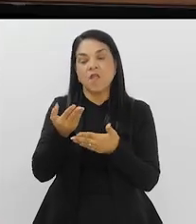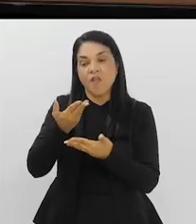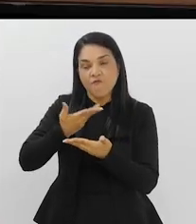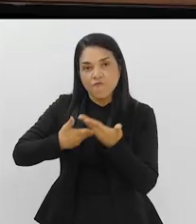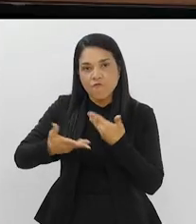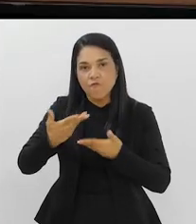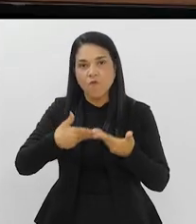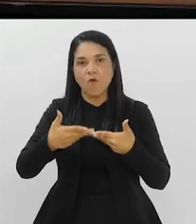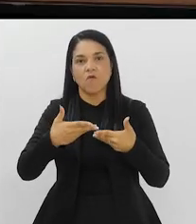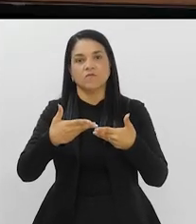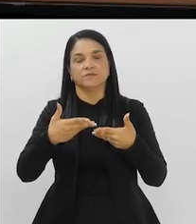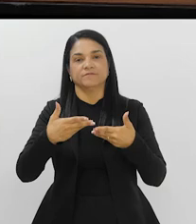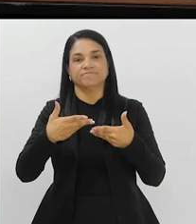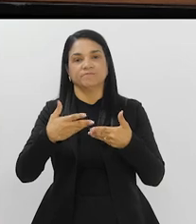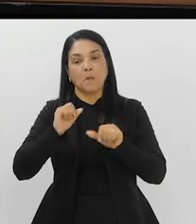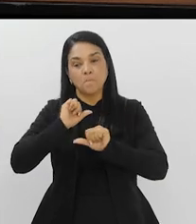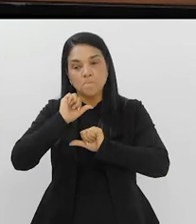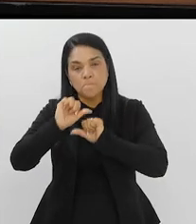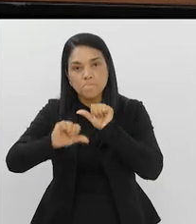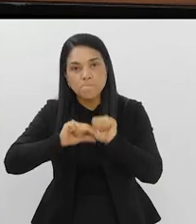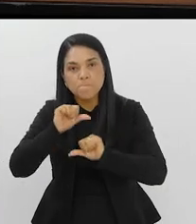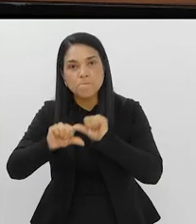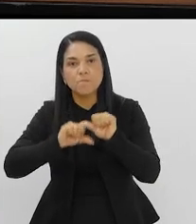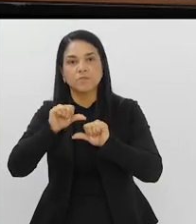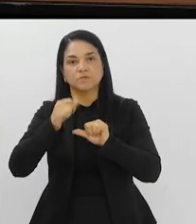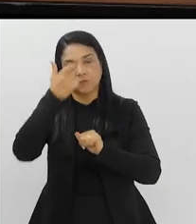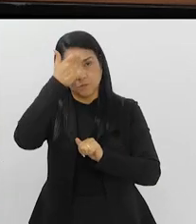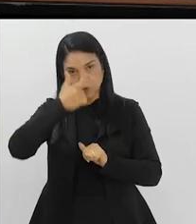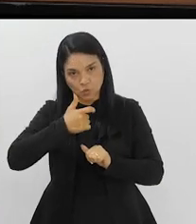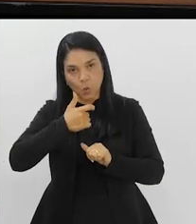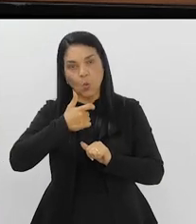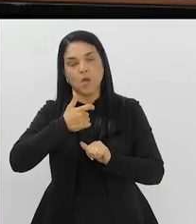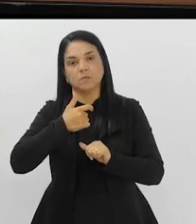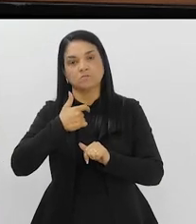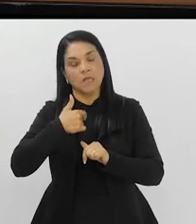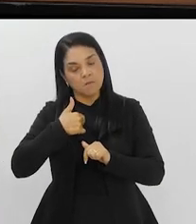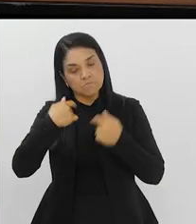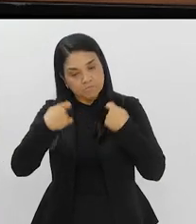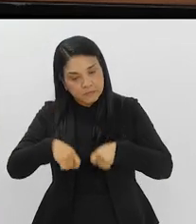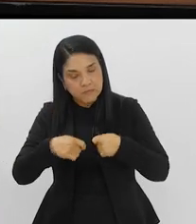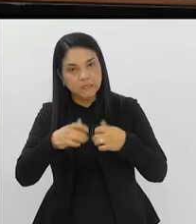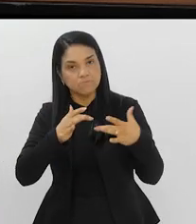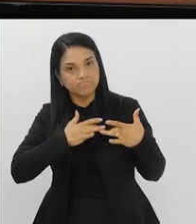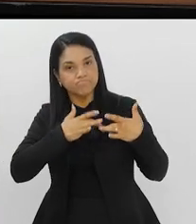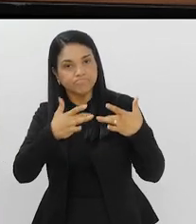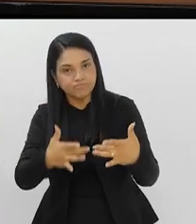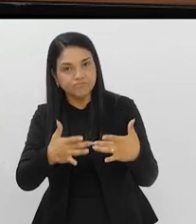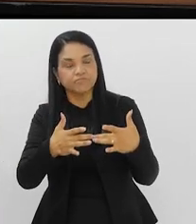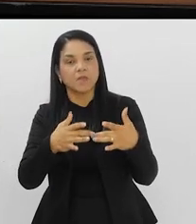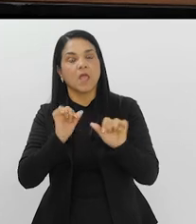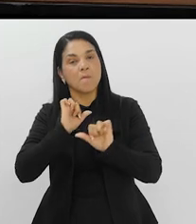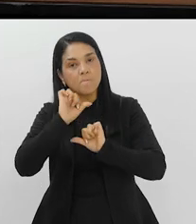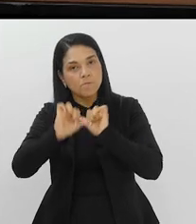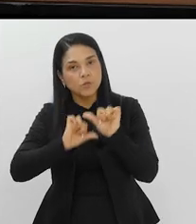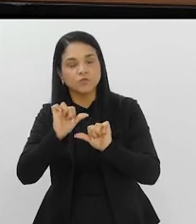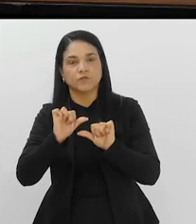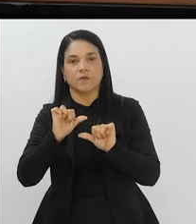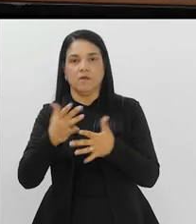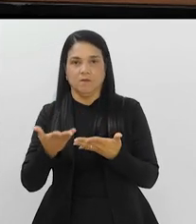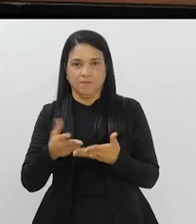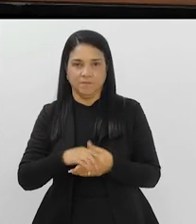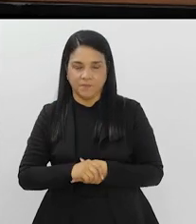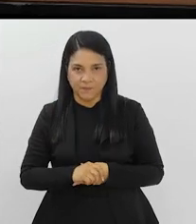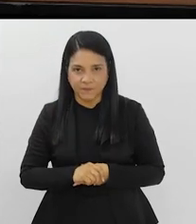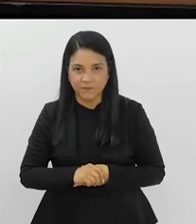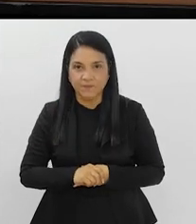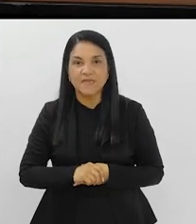uma questão que envolve também mecanismos de modificação da pessoa, e para isso ela tem que estar disposta a